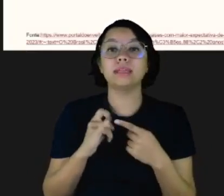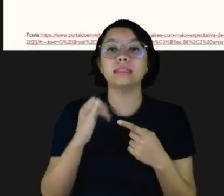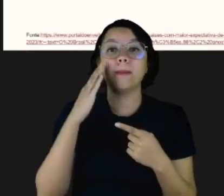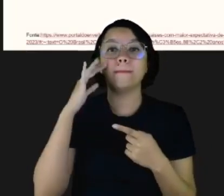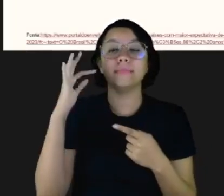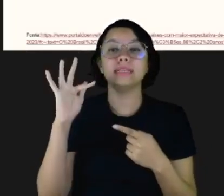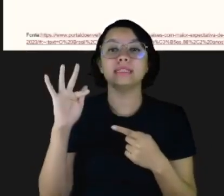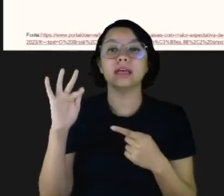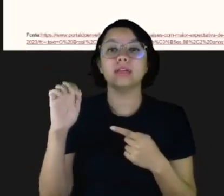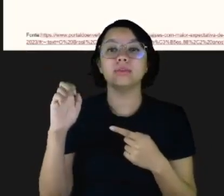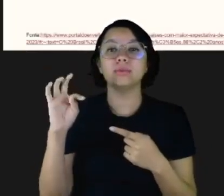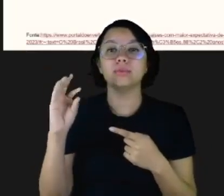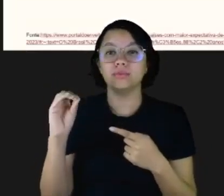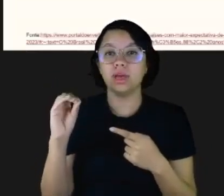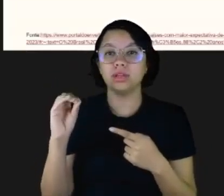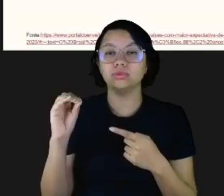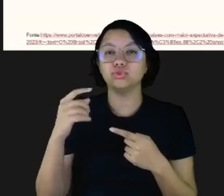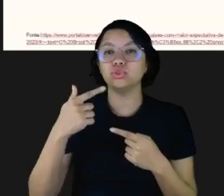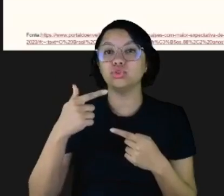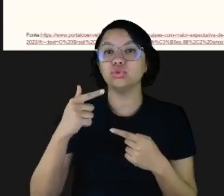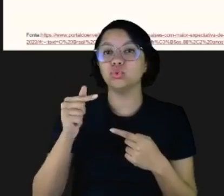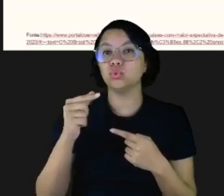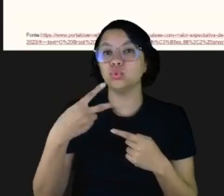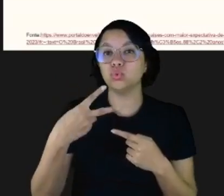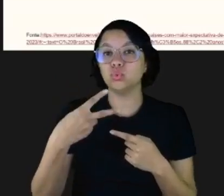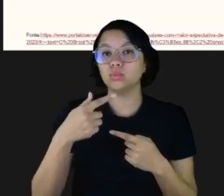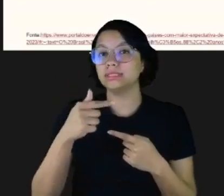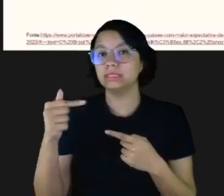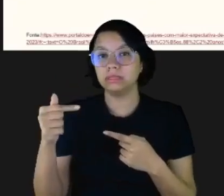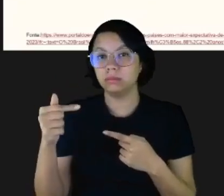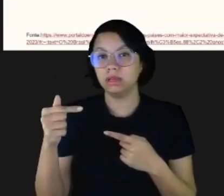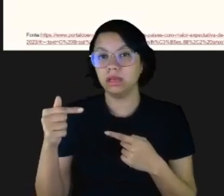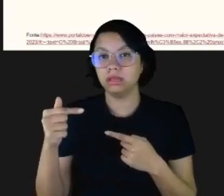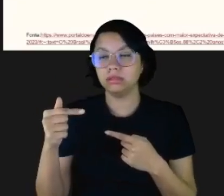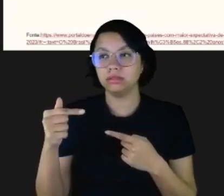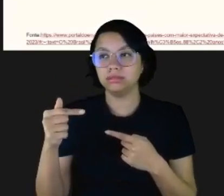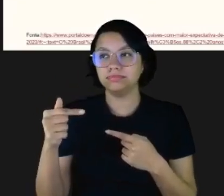um feto de 2 semanas e